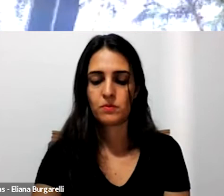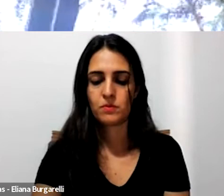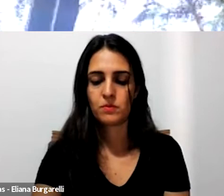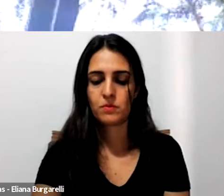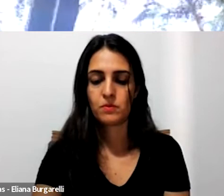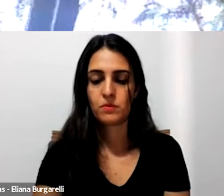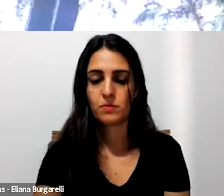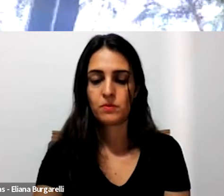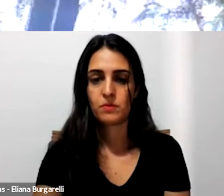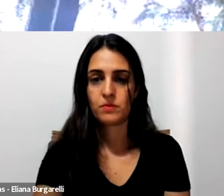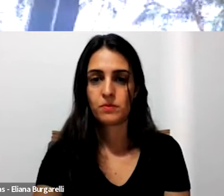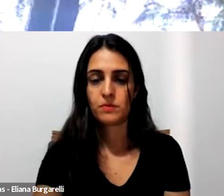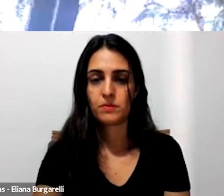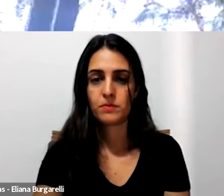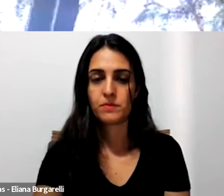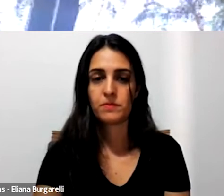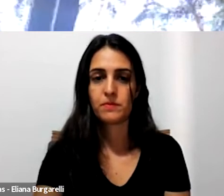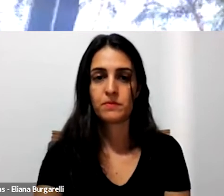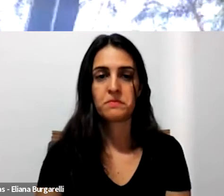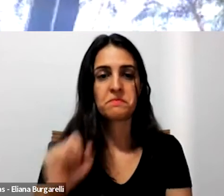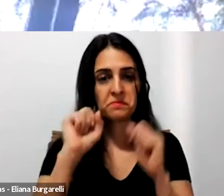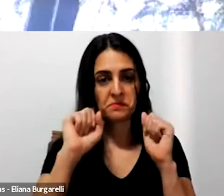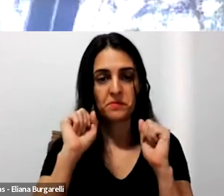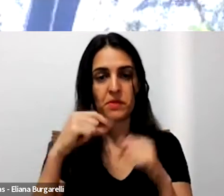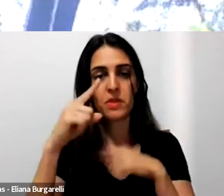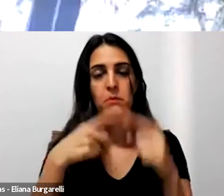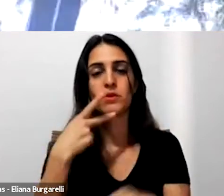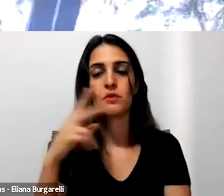esses espaços como talvez devêssemos dar.